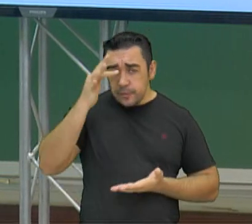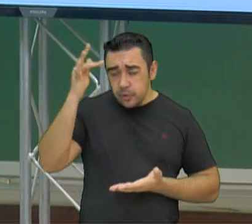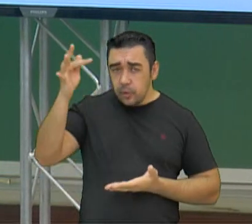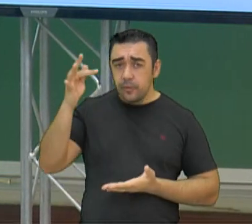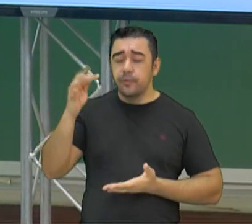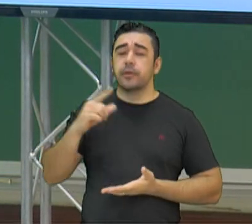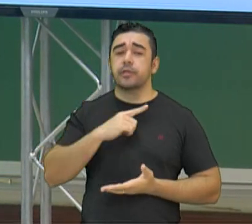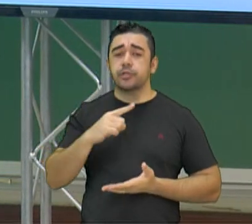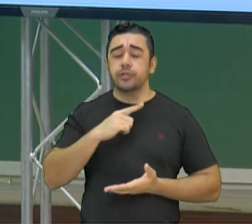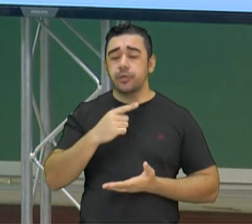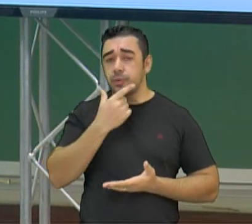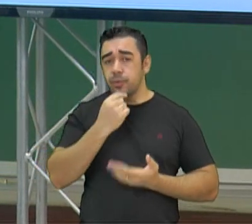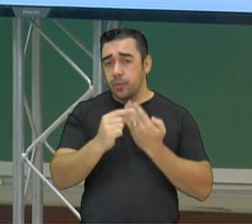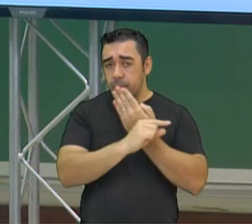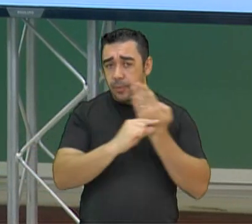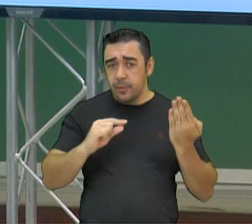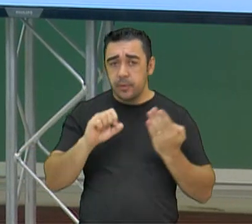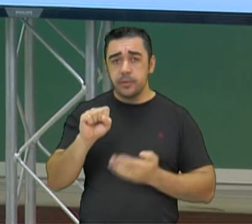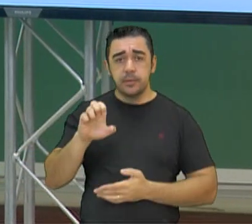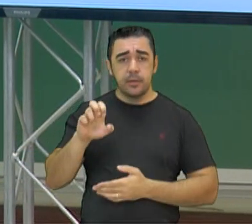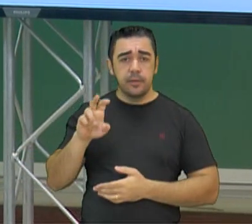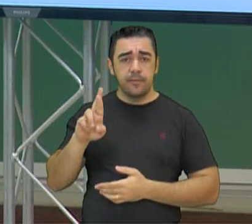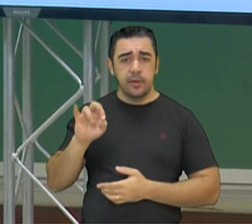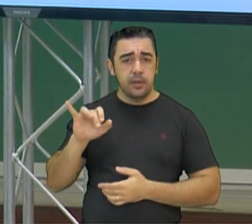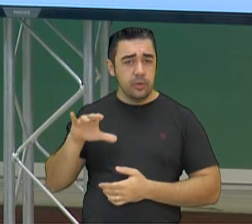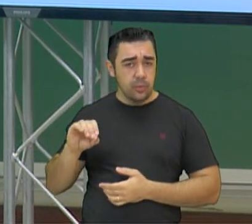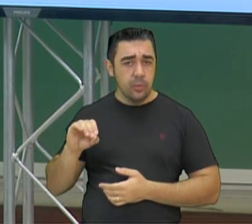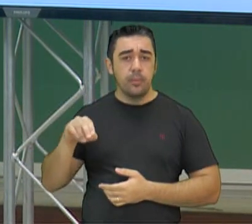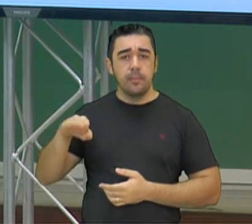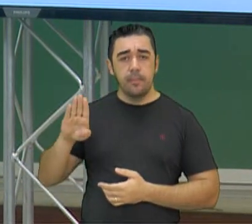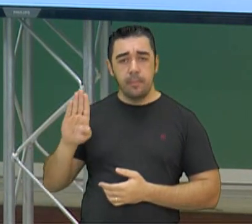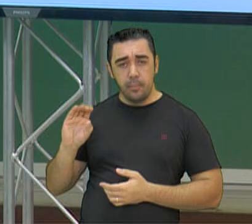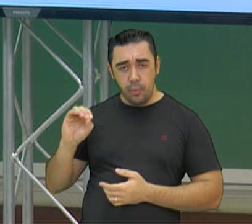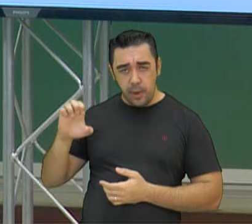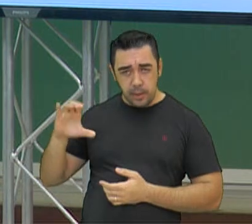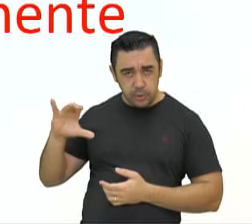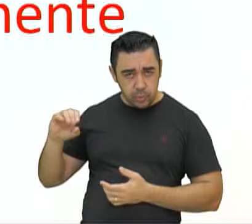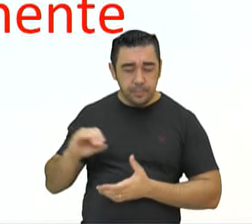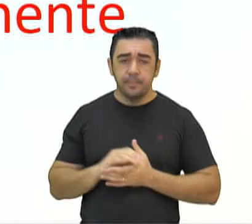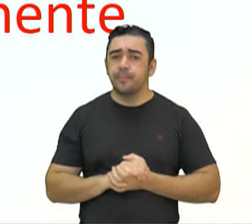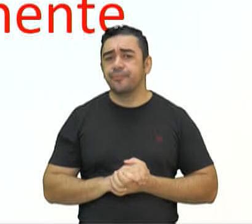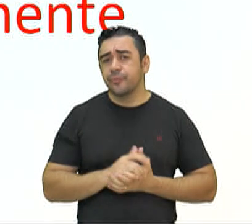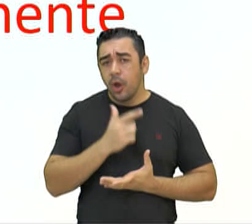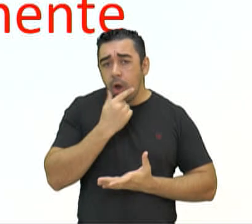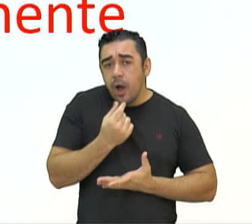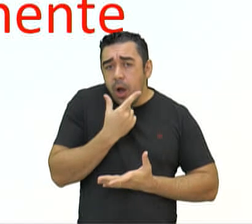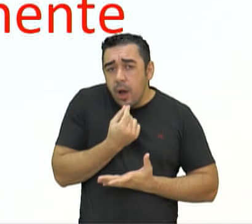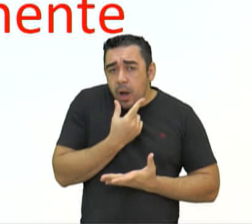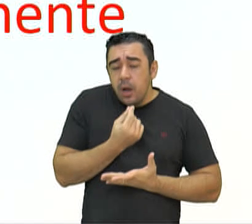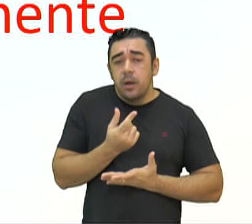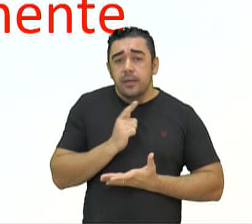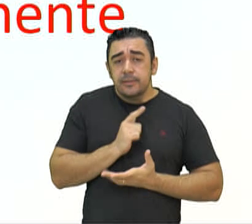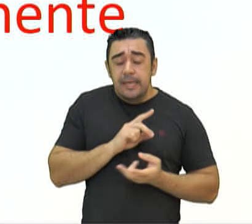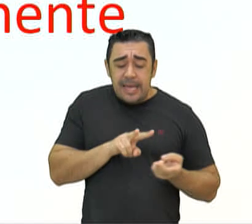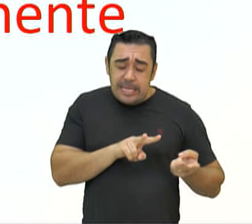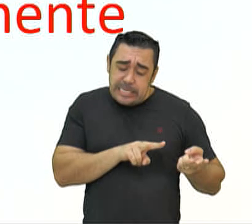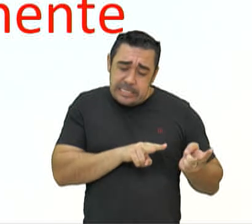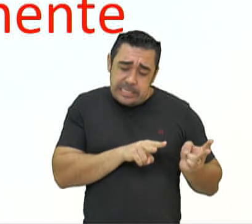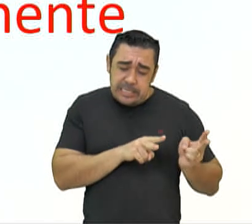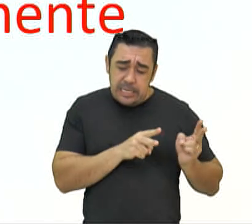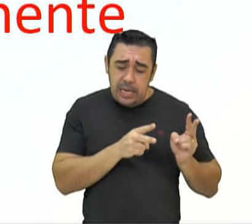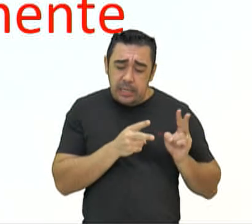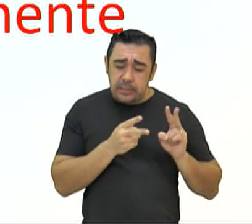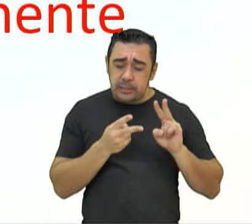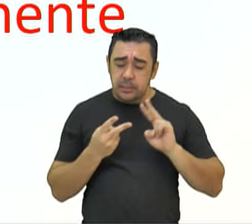se encontra o Severino Boécio? Ele está ali na transição